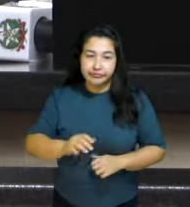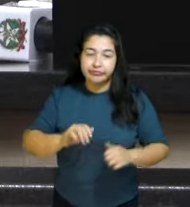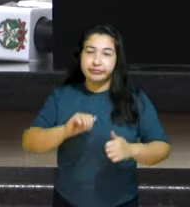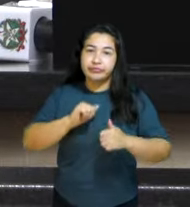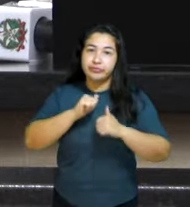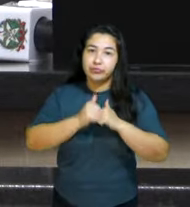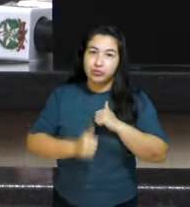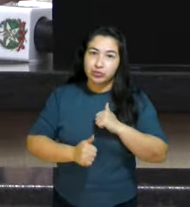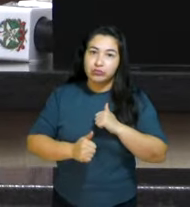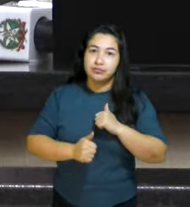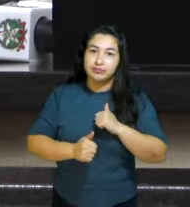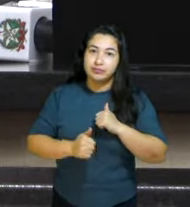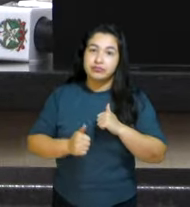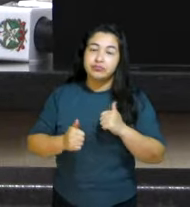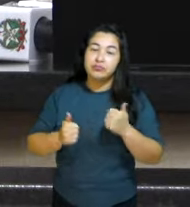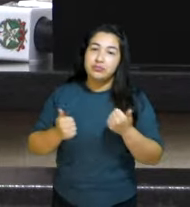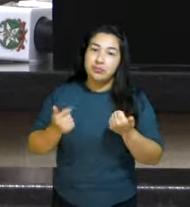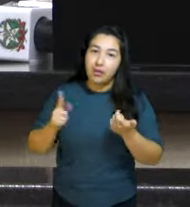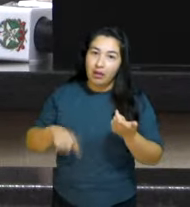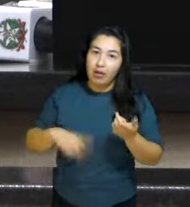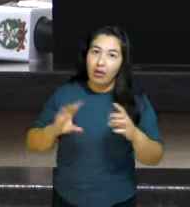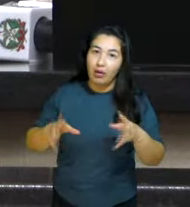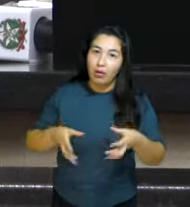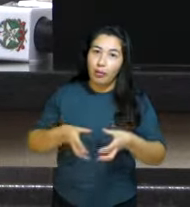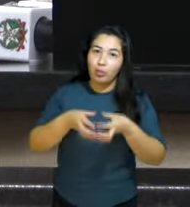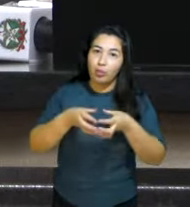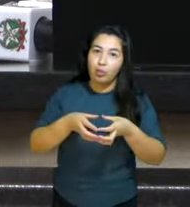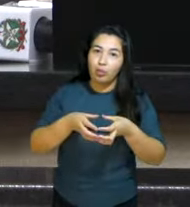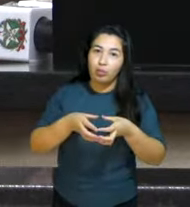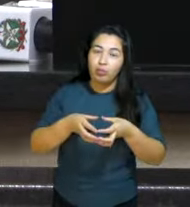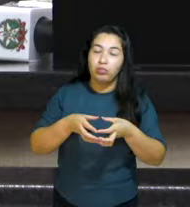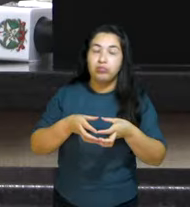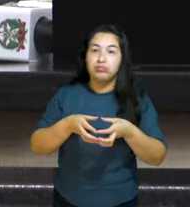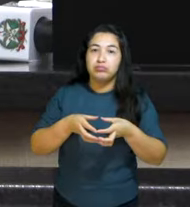que possa complementar com as competições